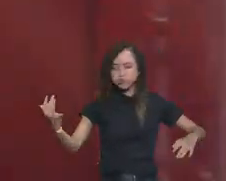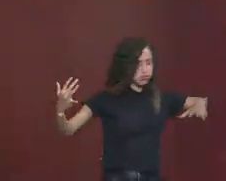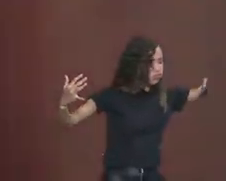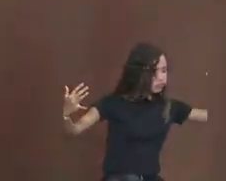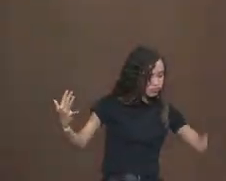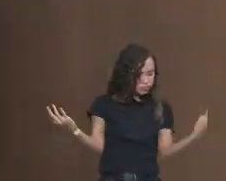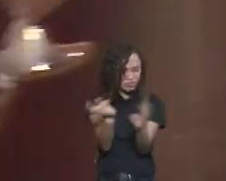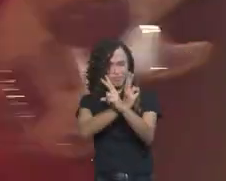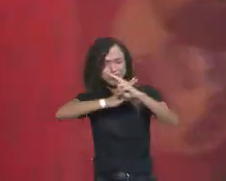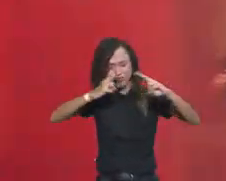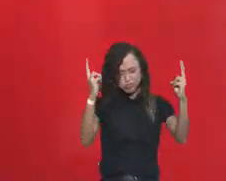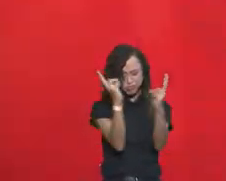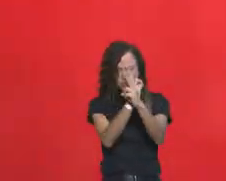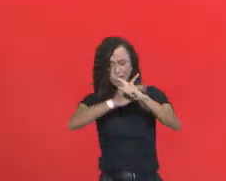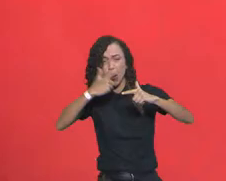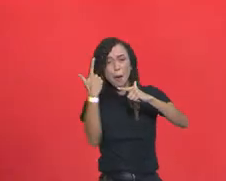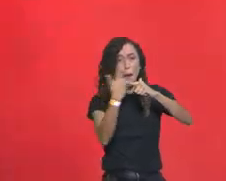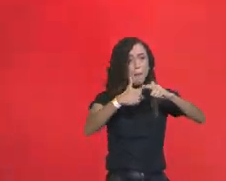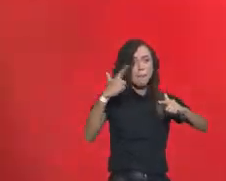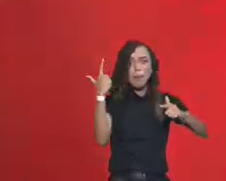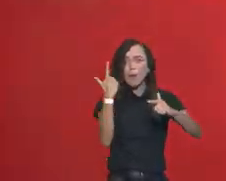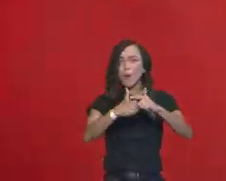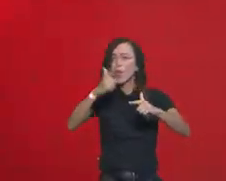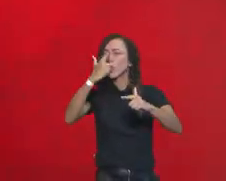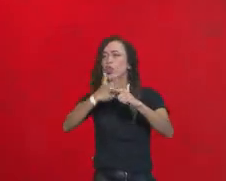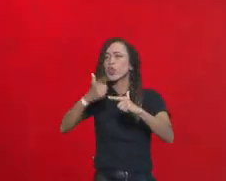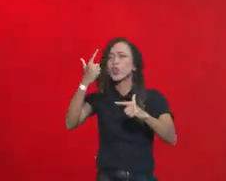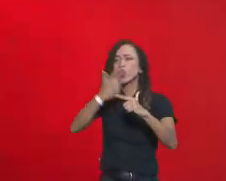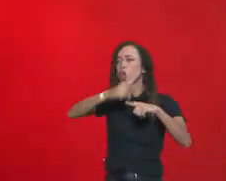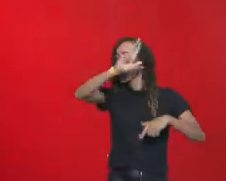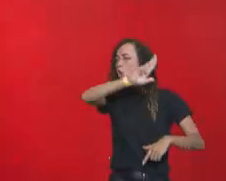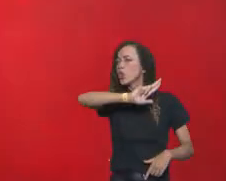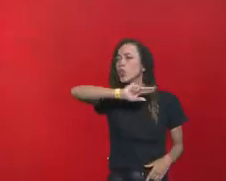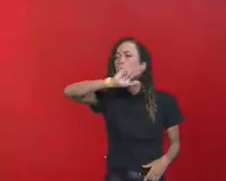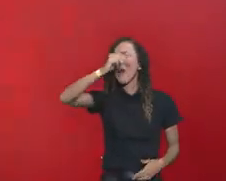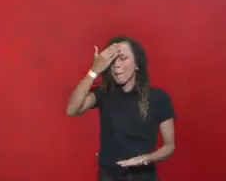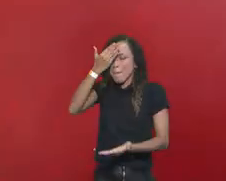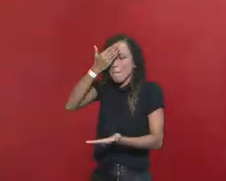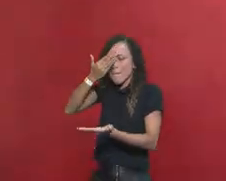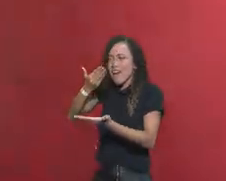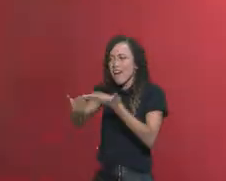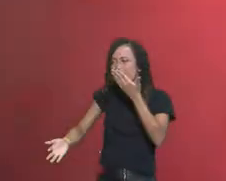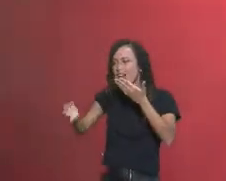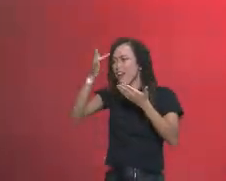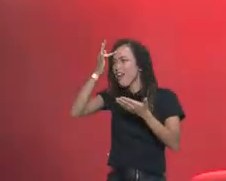conte mais alto que o vento não vou